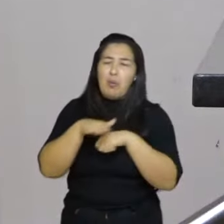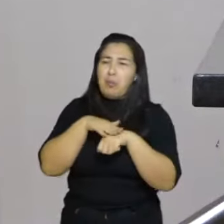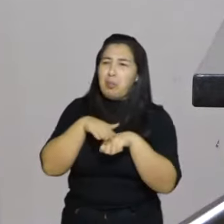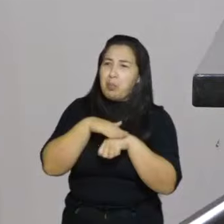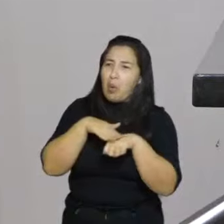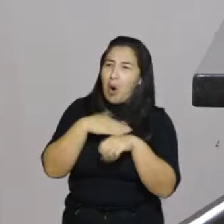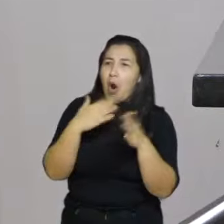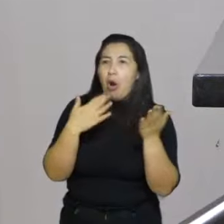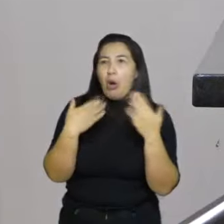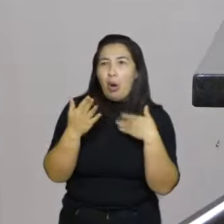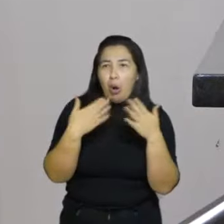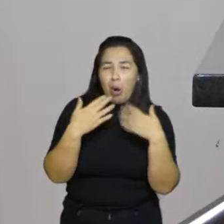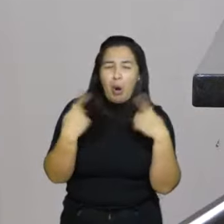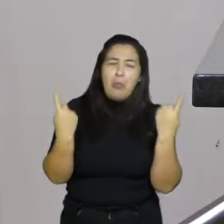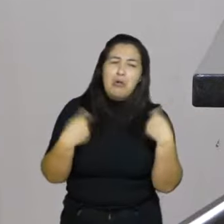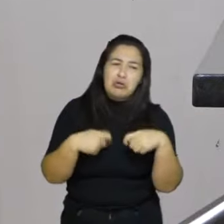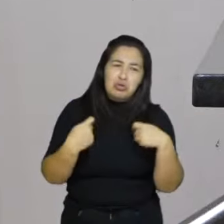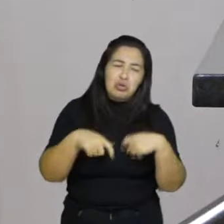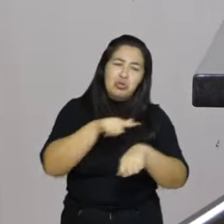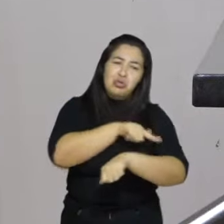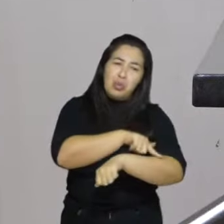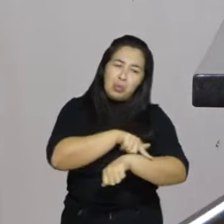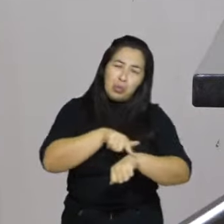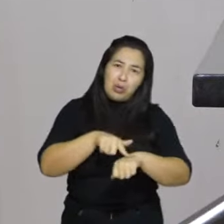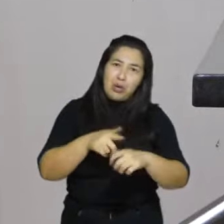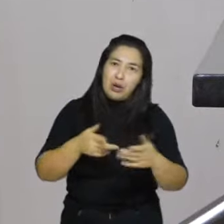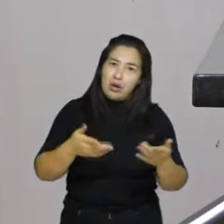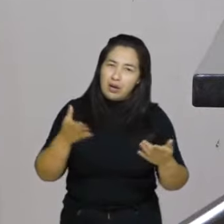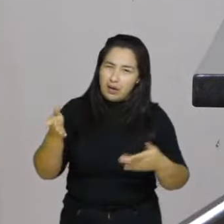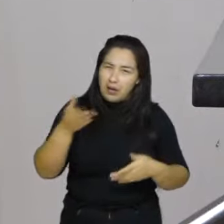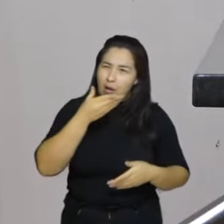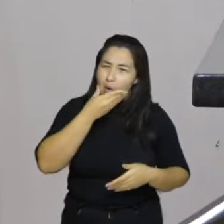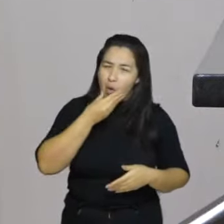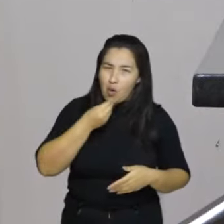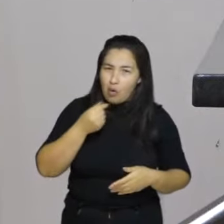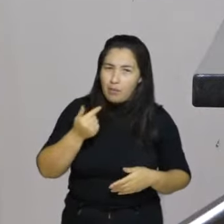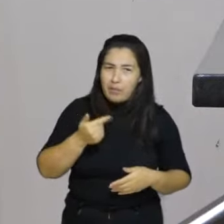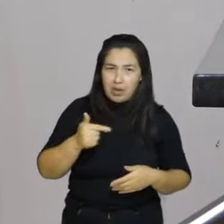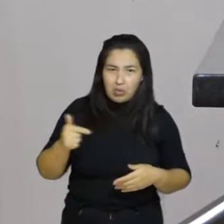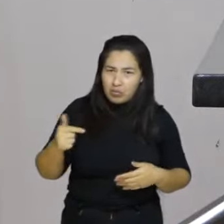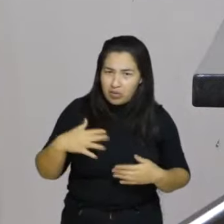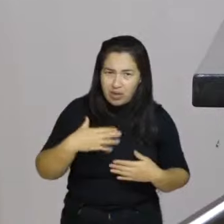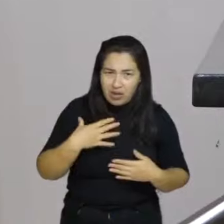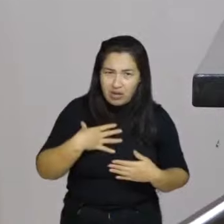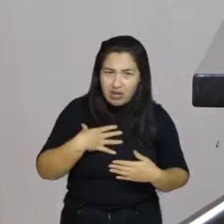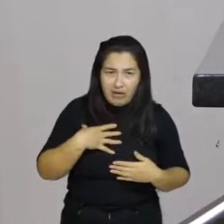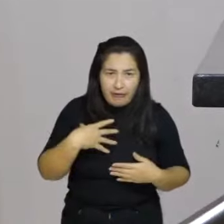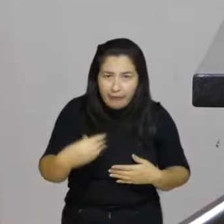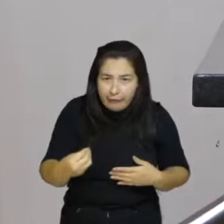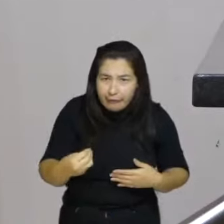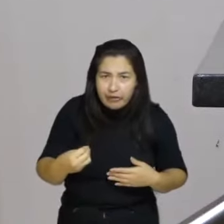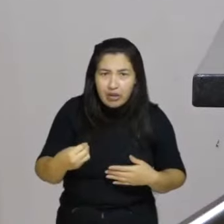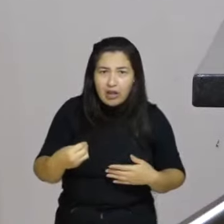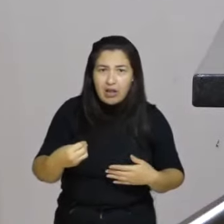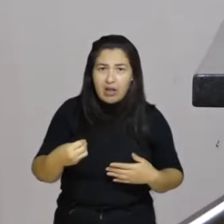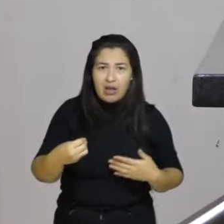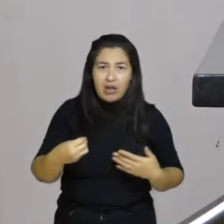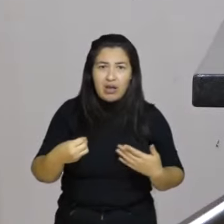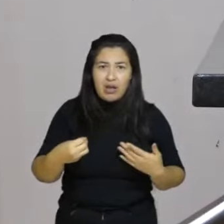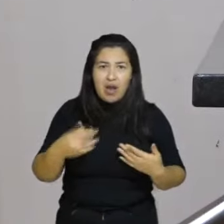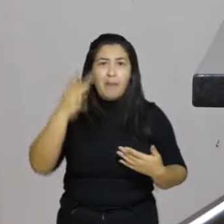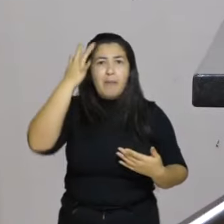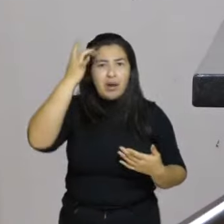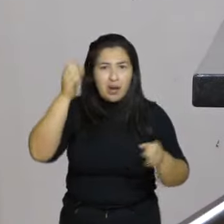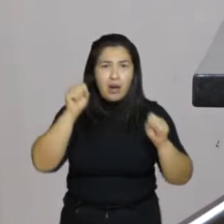do Diálogo será que um sujeito desse não tem uma filha não tem um filho não pensa que amanhã ele é a